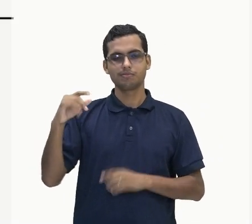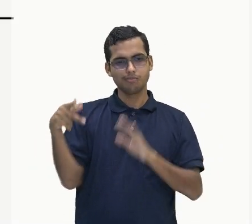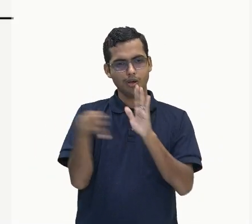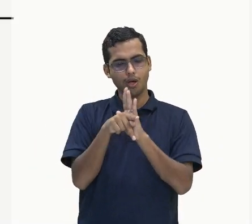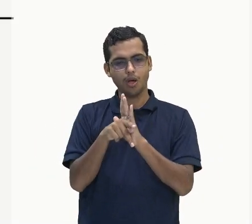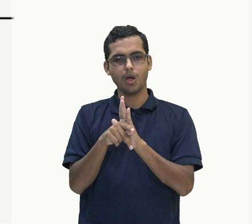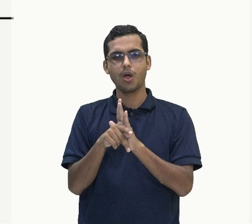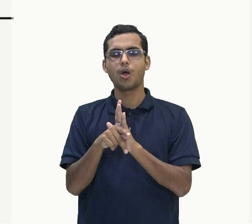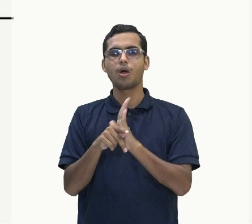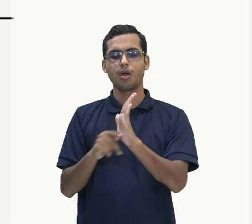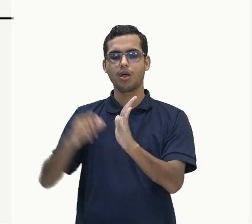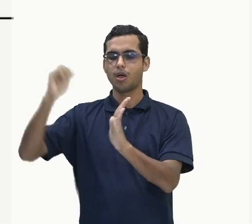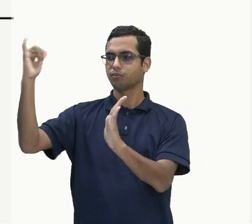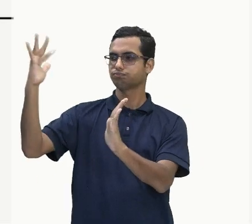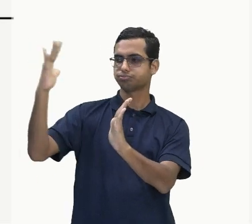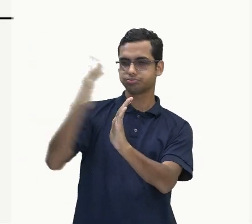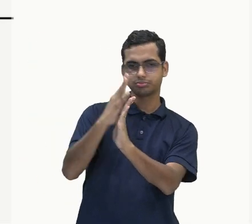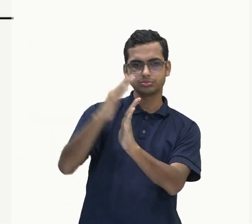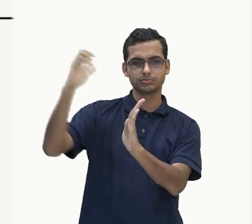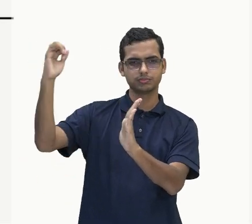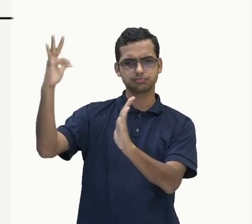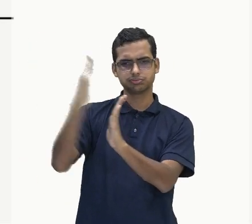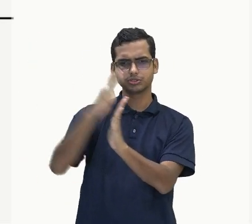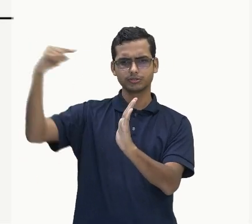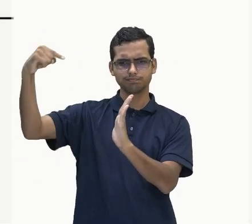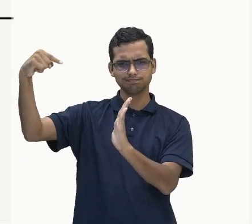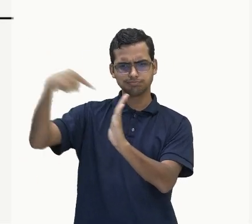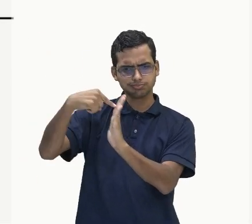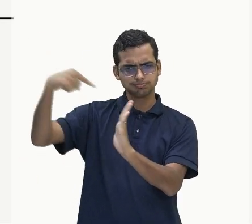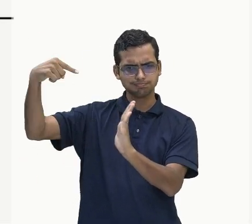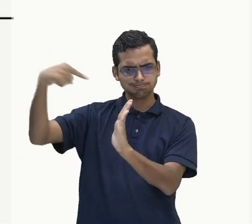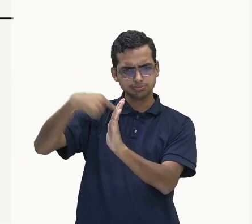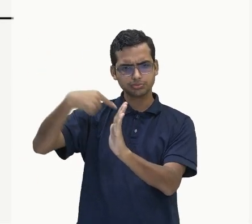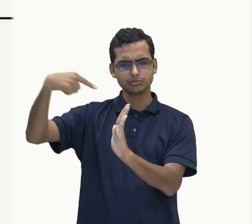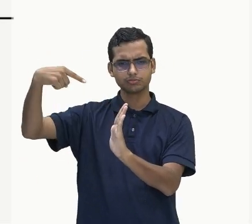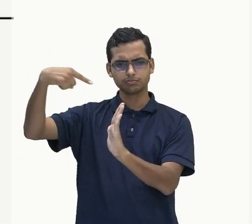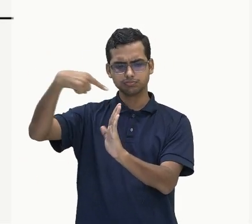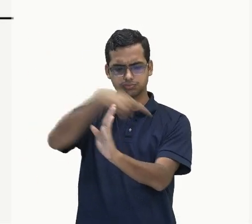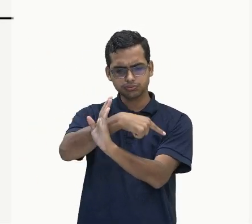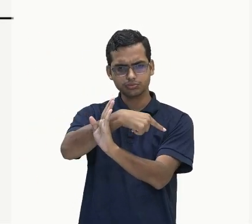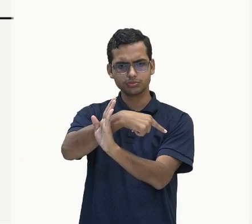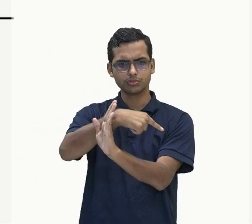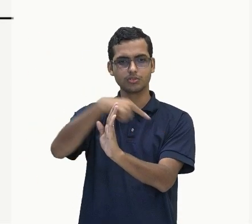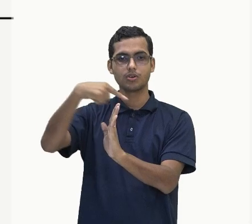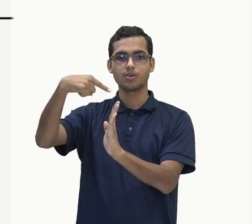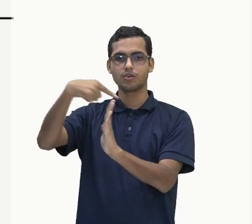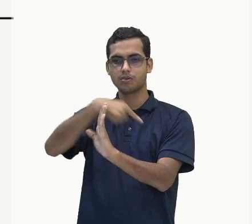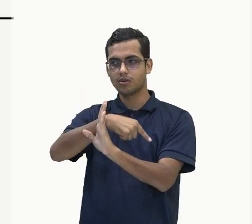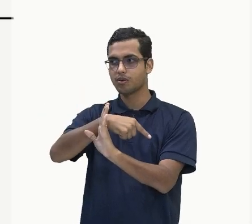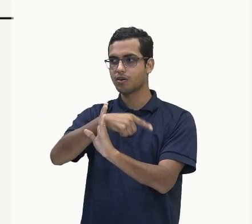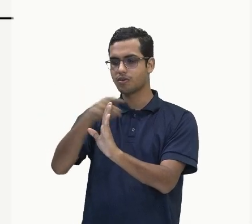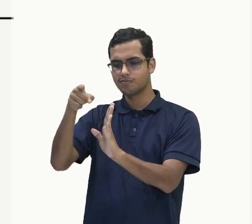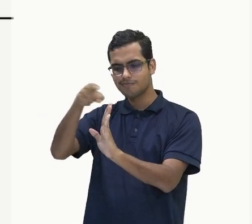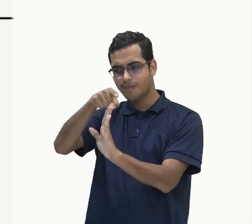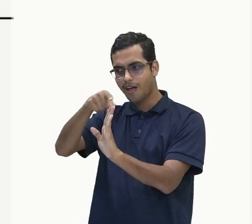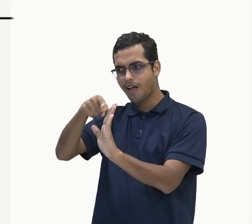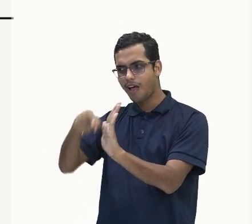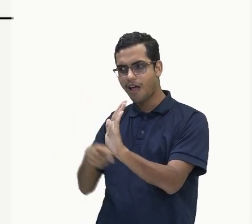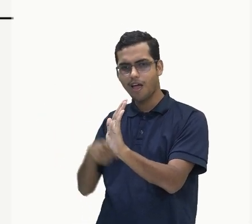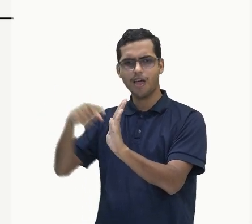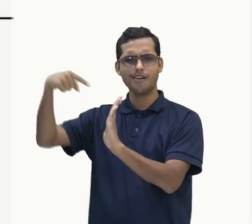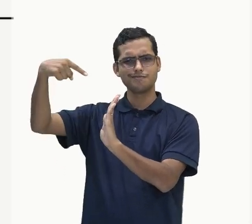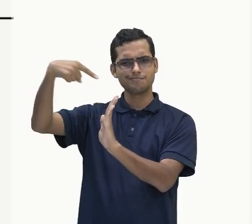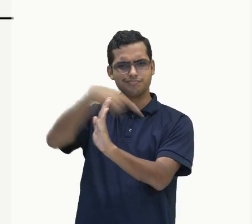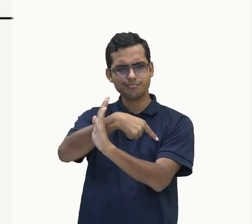está chegando aqui. Essa direção de incidência passa pelo centro de curvatura. E aí volta em cima